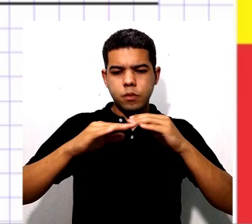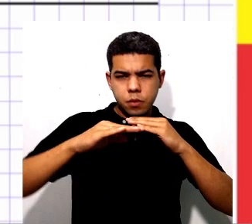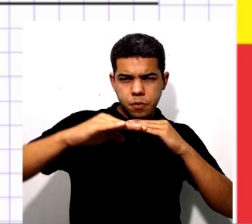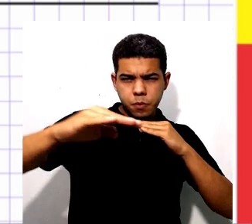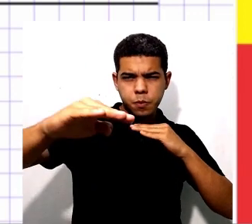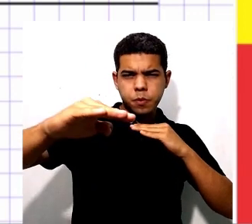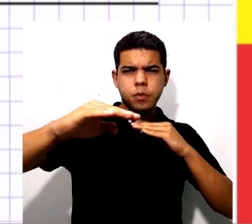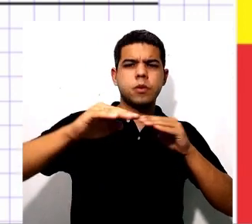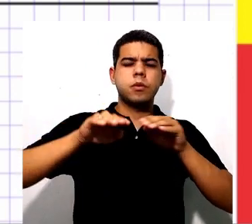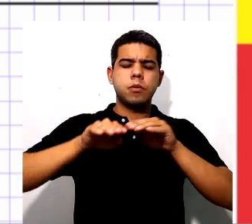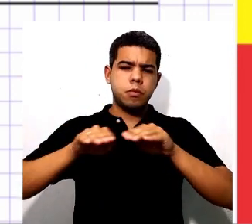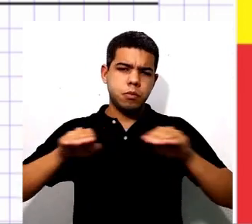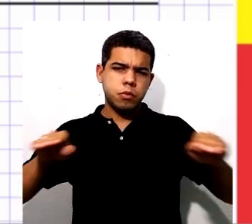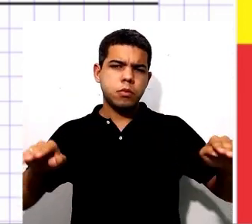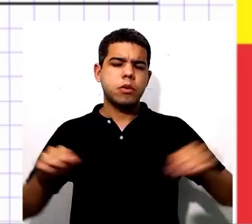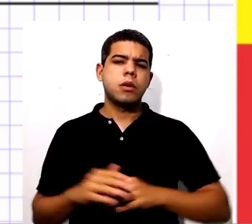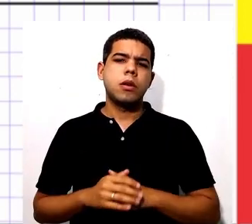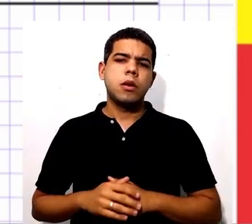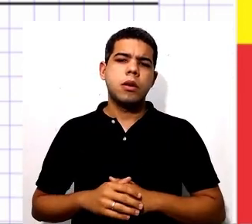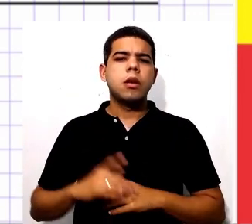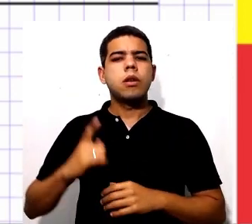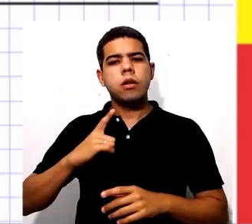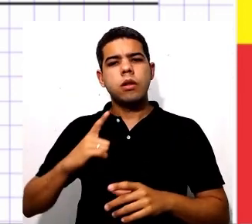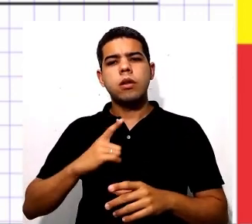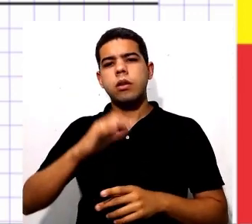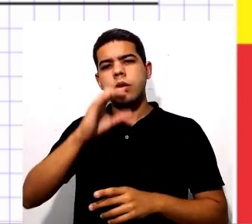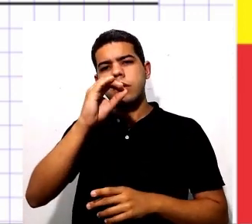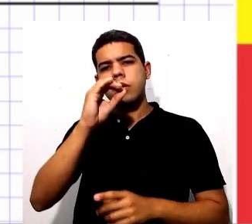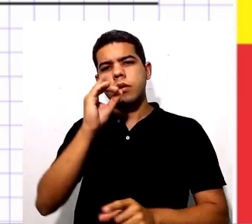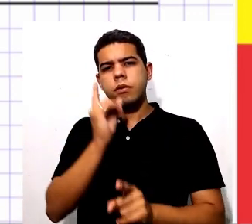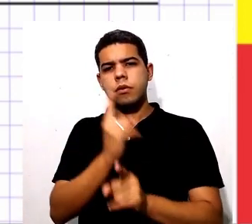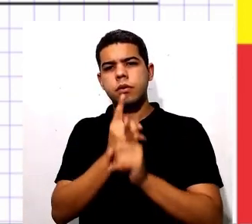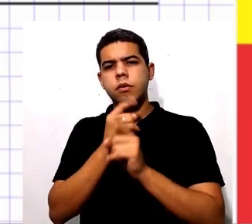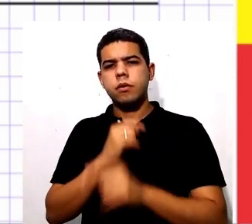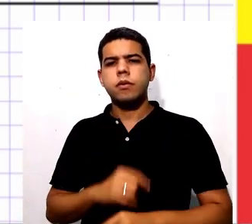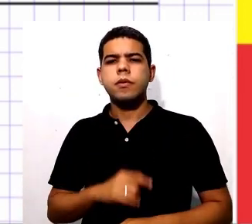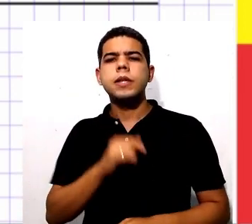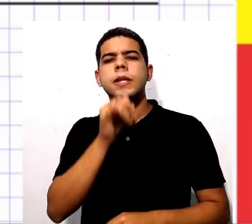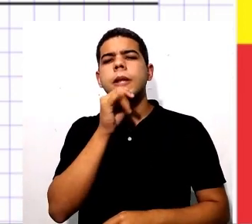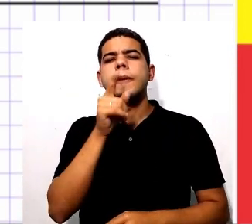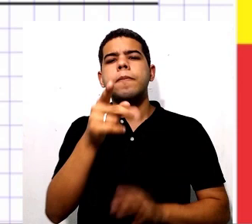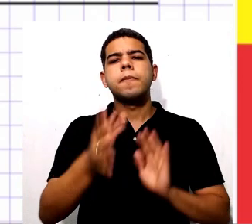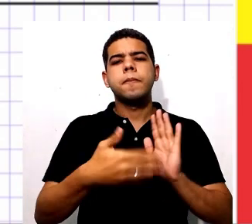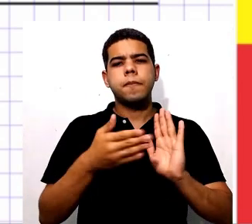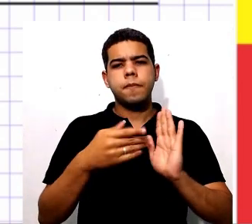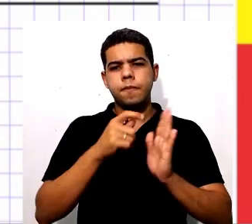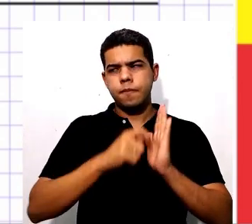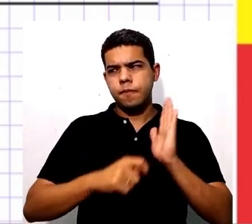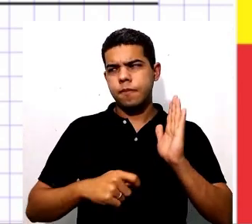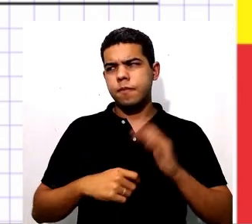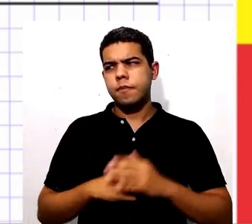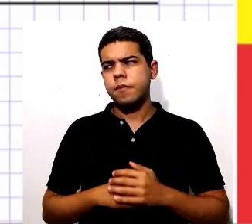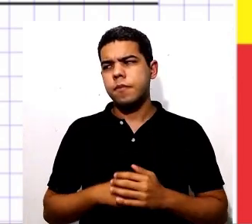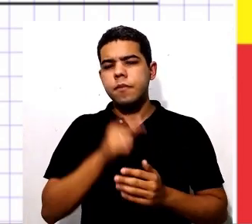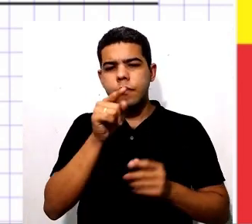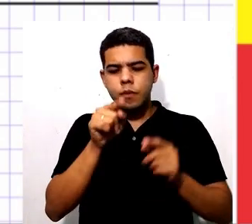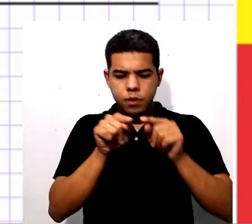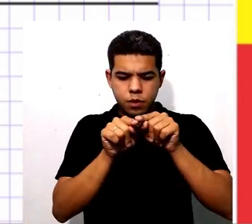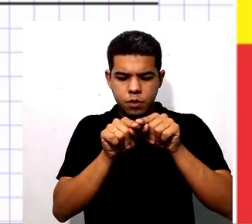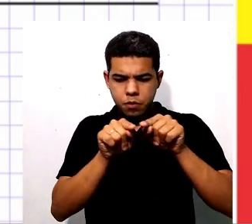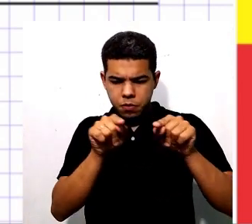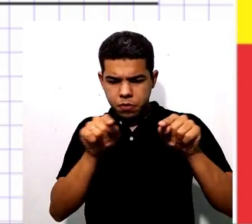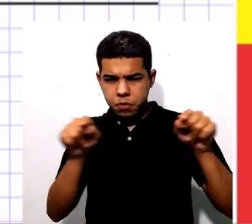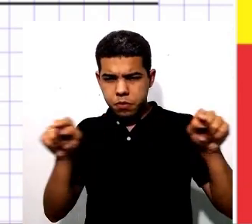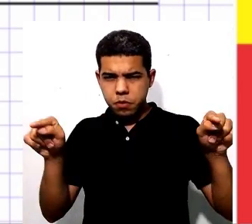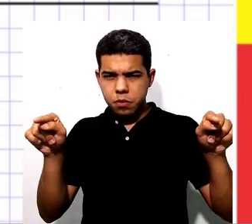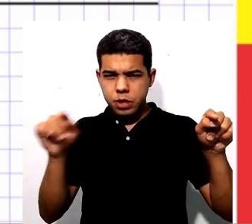assim, né? Para destacar. 0, 1, 2, 3, 4, 5. Beleza? Agora faz outra reta, começando do 0. E começando de cima,